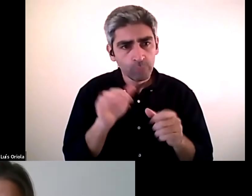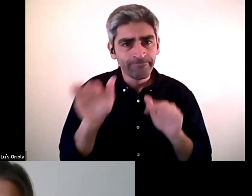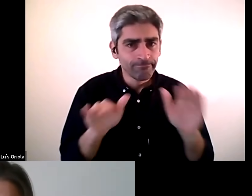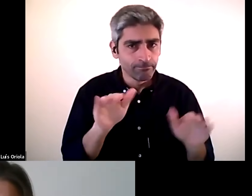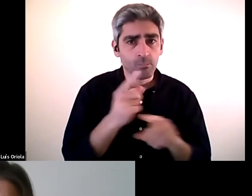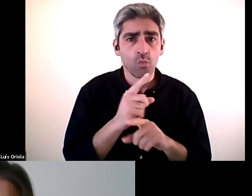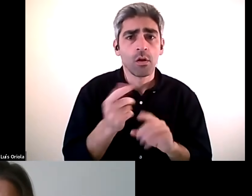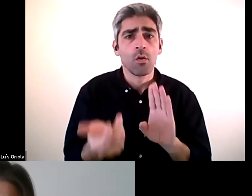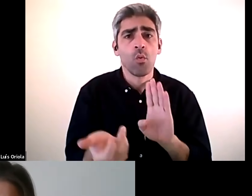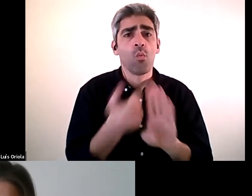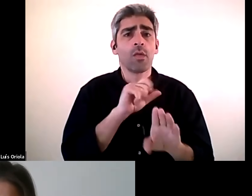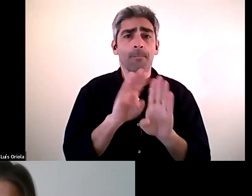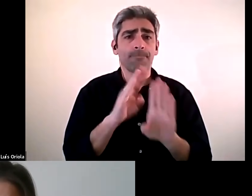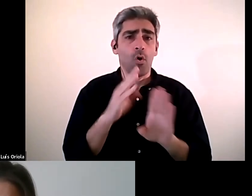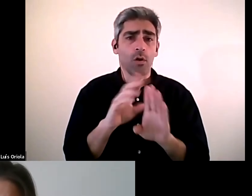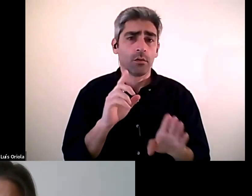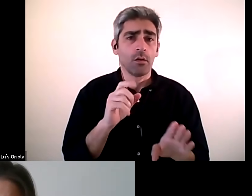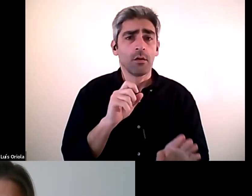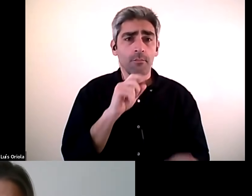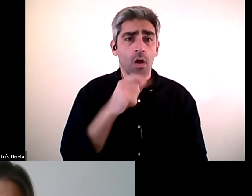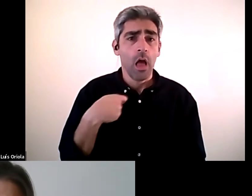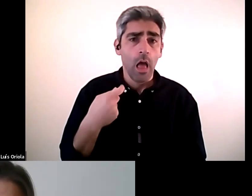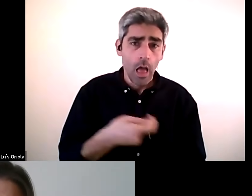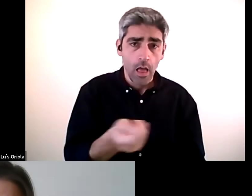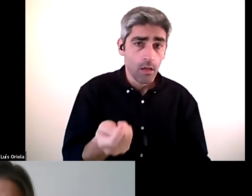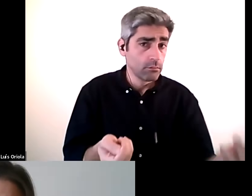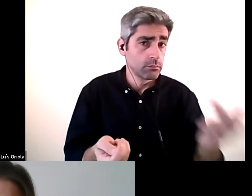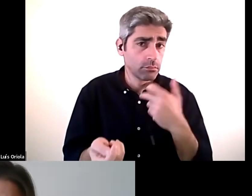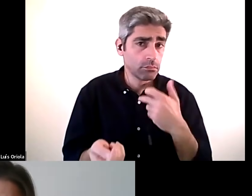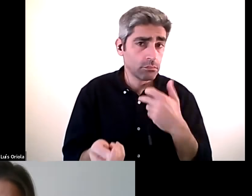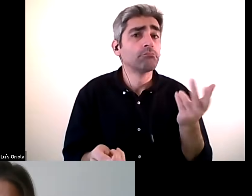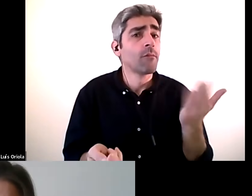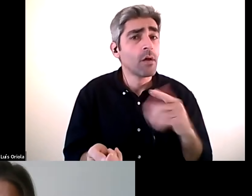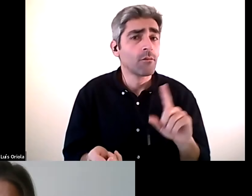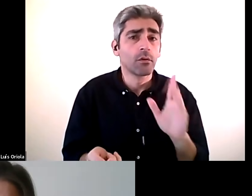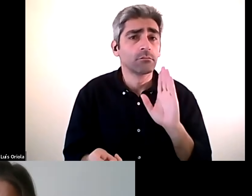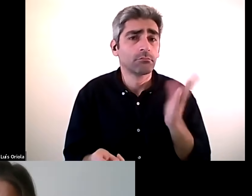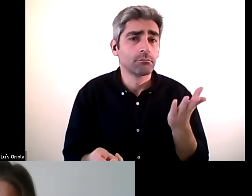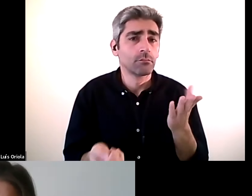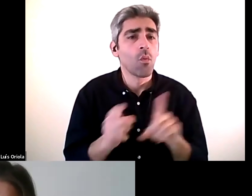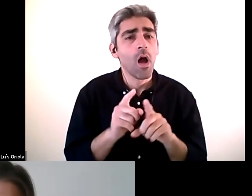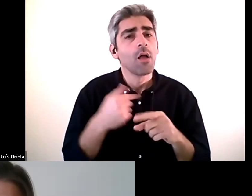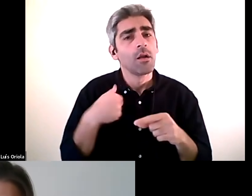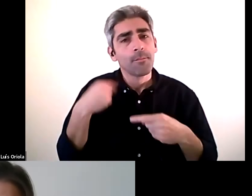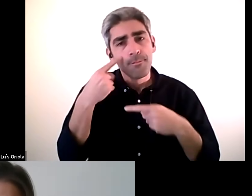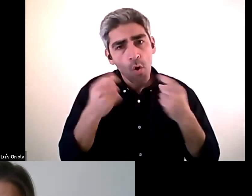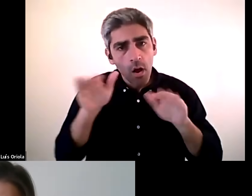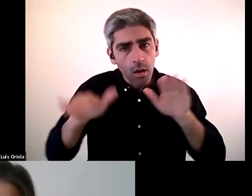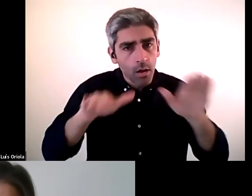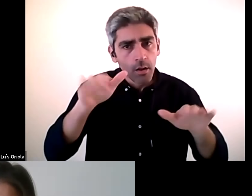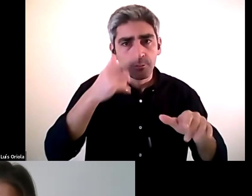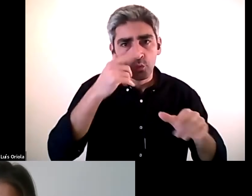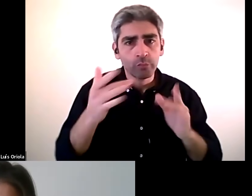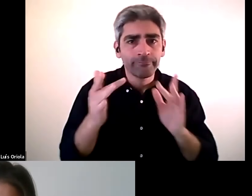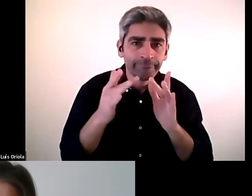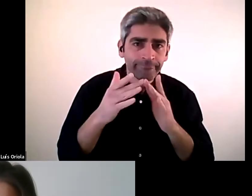nos vão entrar pela porta adentro, a não ser que a gente lhes abra a porta. E aqui o abrir a porta é simbólico, é procurar que as pessoas cheguem a nós e